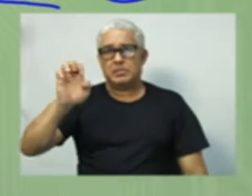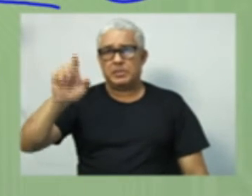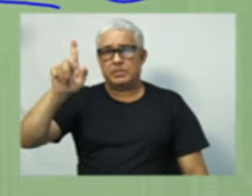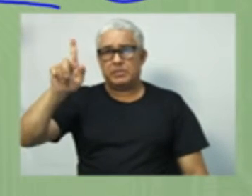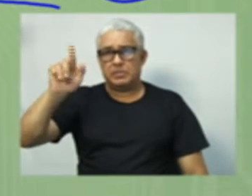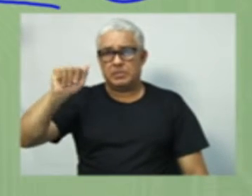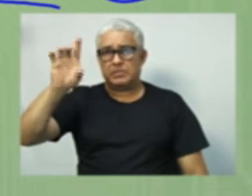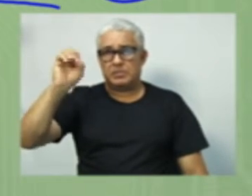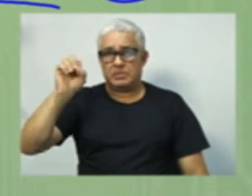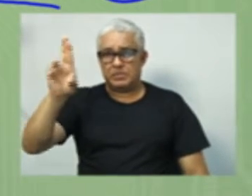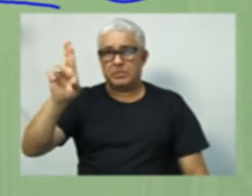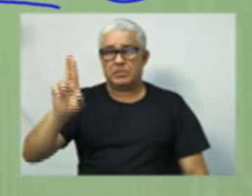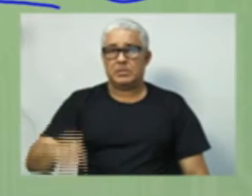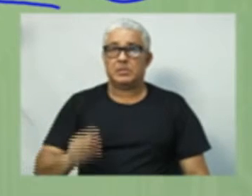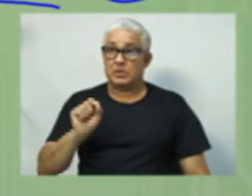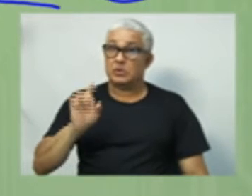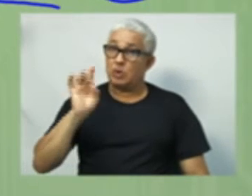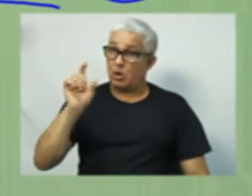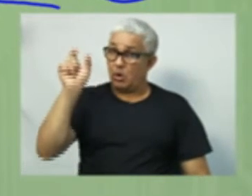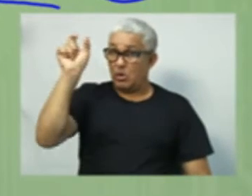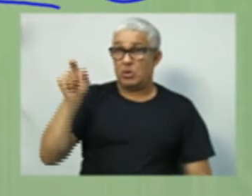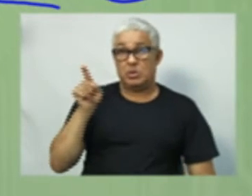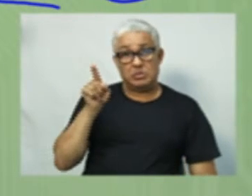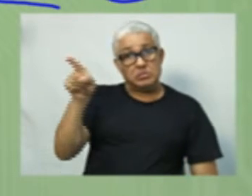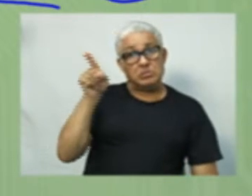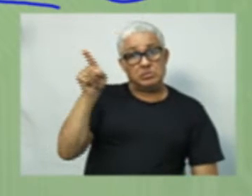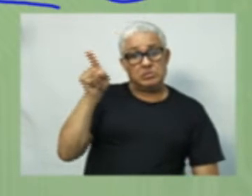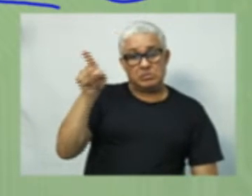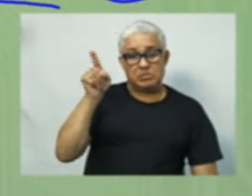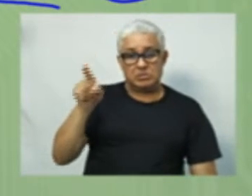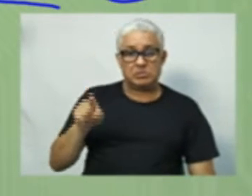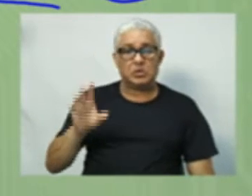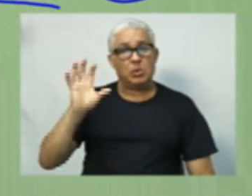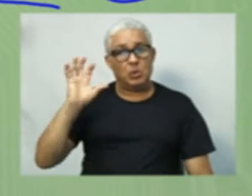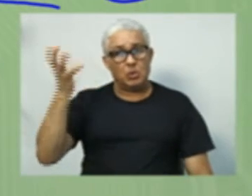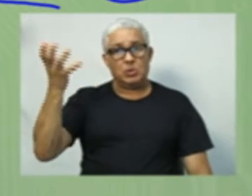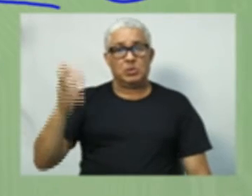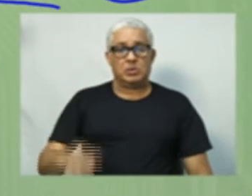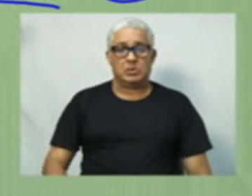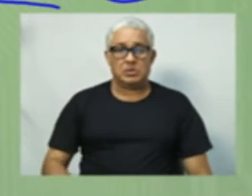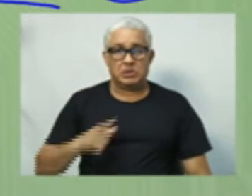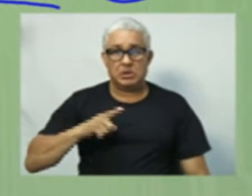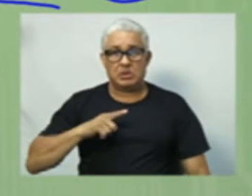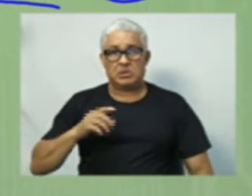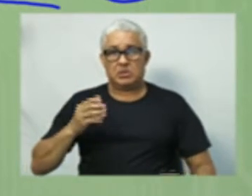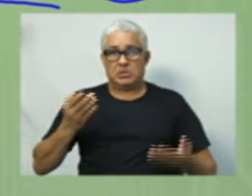ele só é responsável nessa situação, tá? Então, tem um empregado